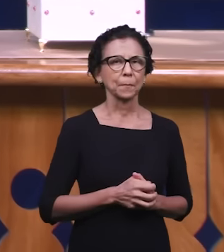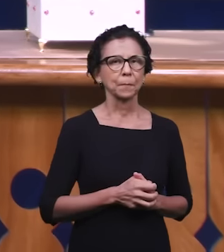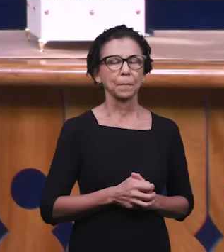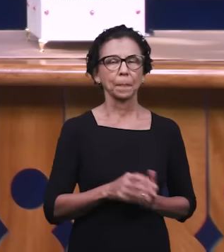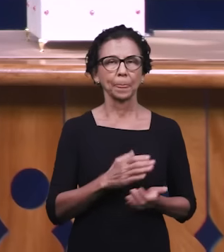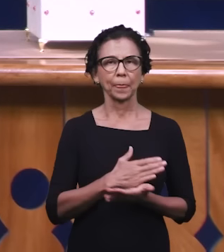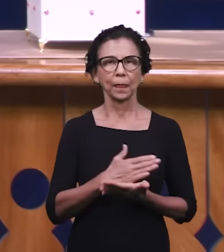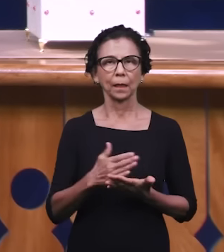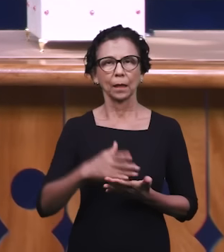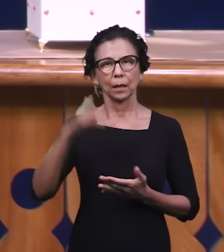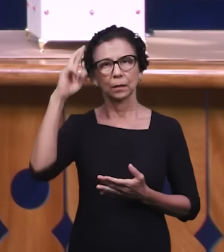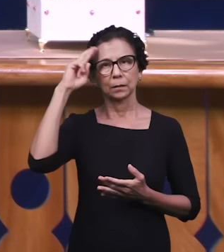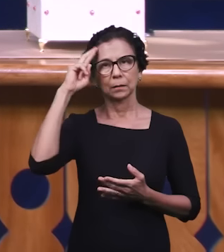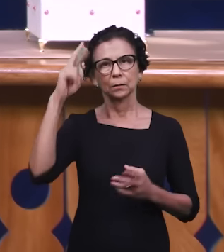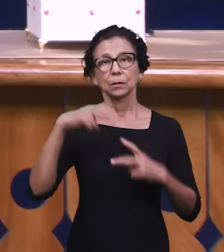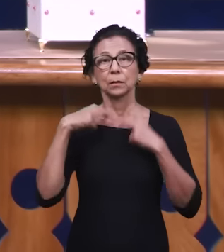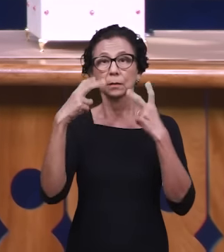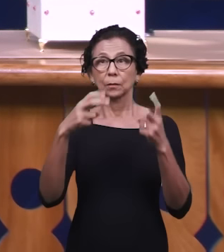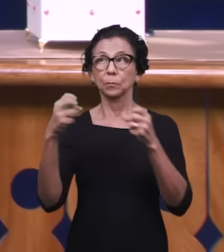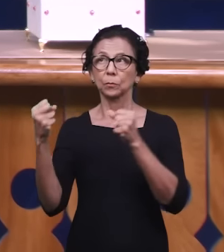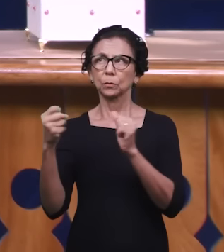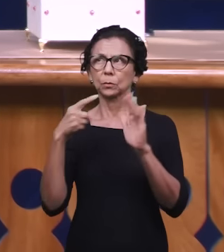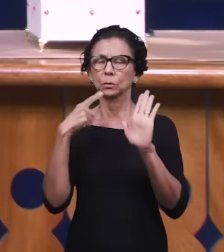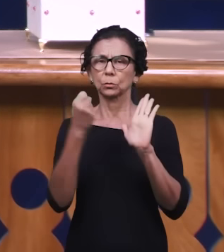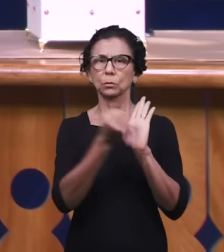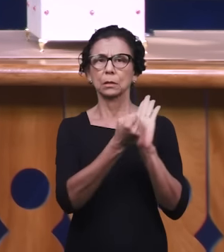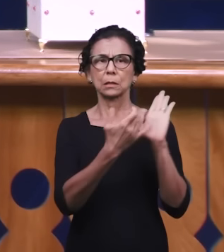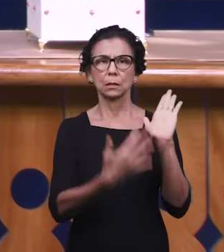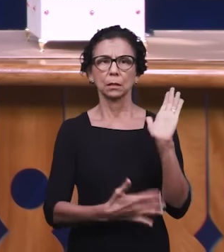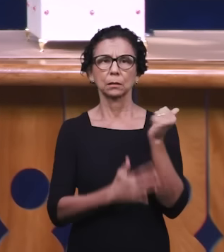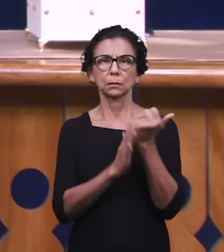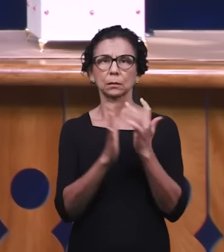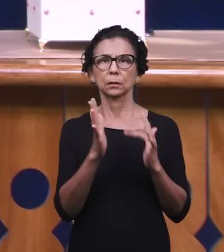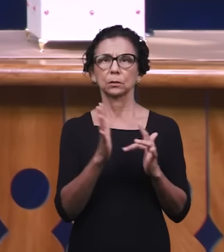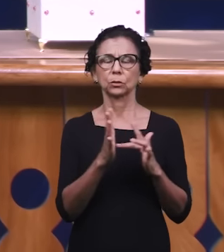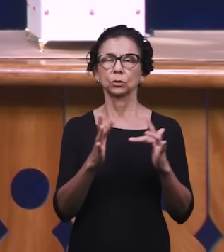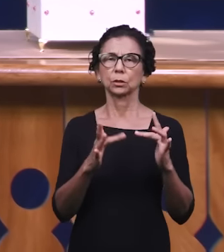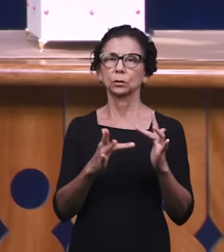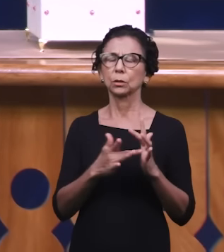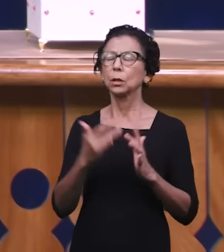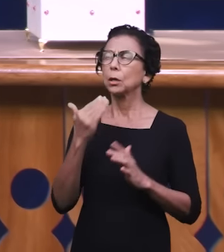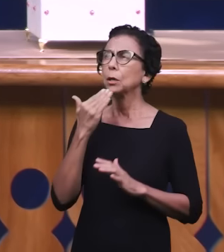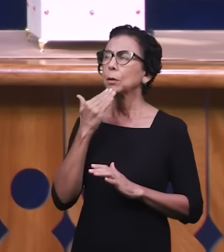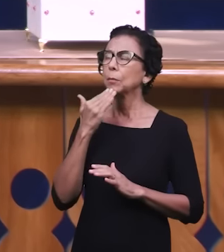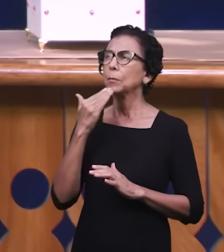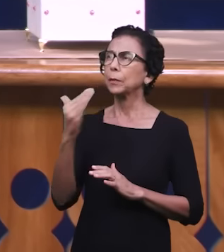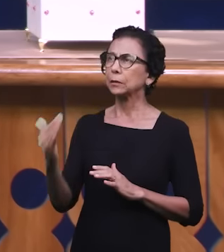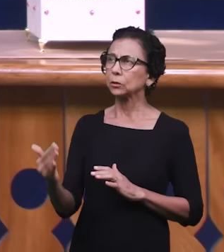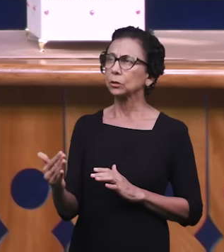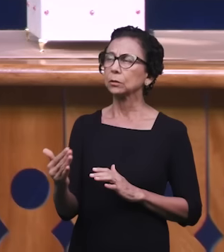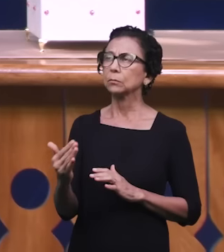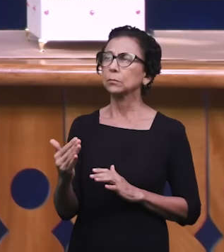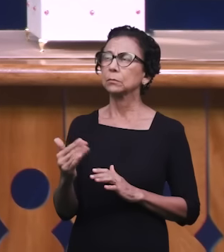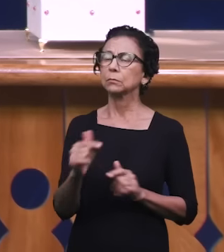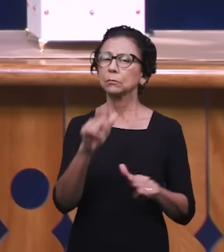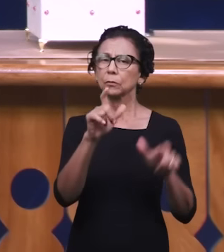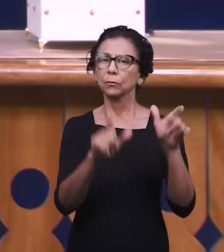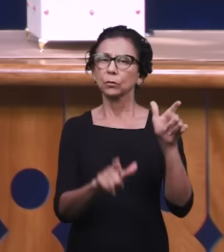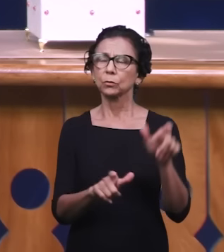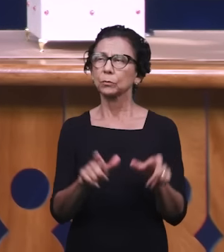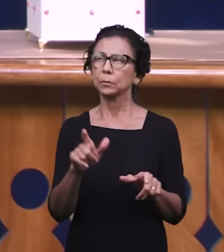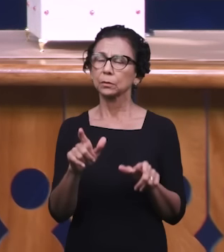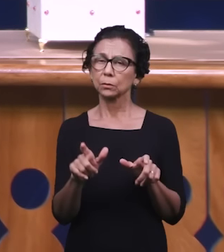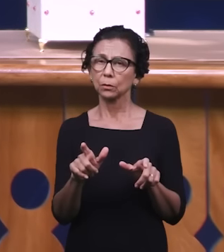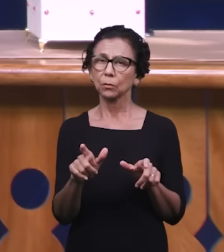Senhor, nós clamamos pelo poder que há no sangue de Jesus. Pedimos a Tua bênção sobre a vida de cada um de